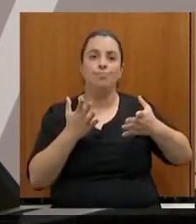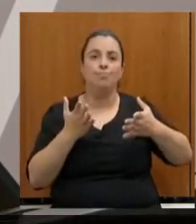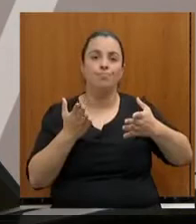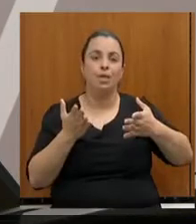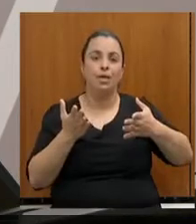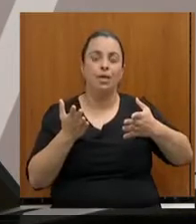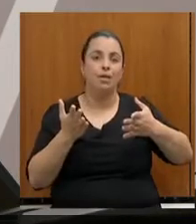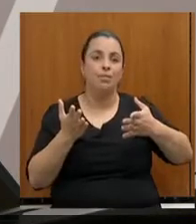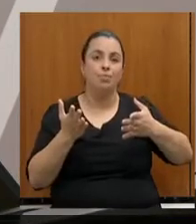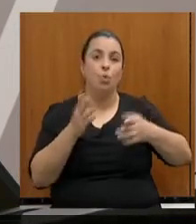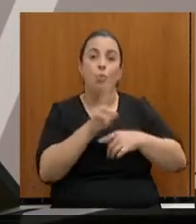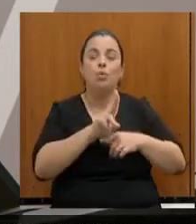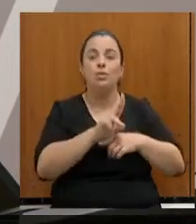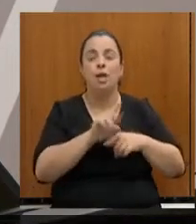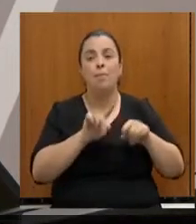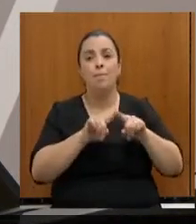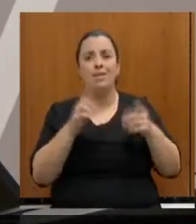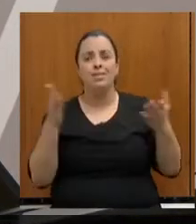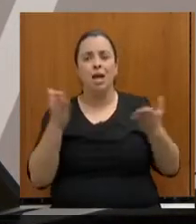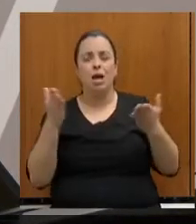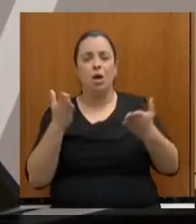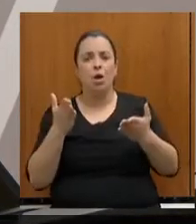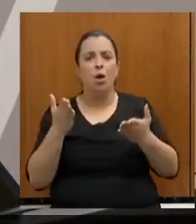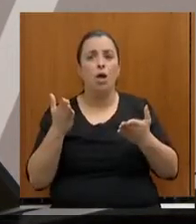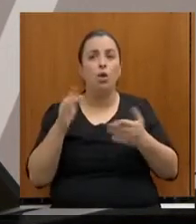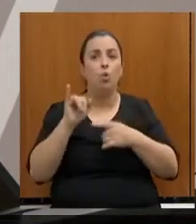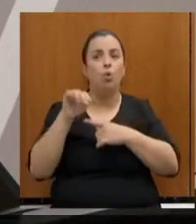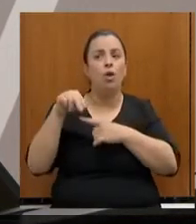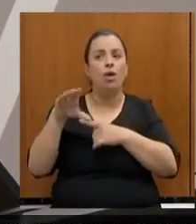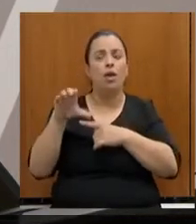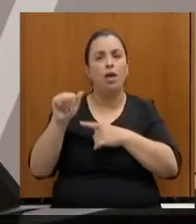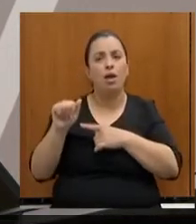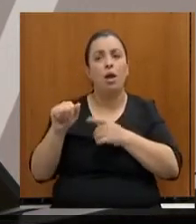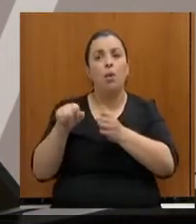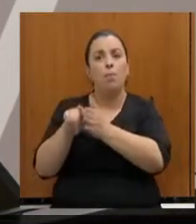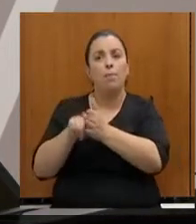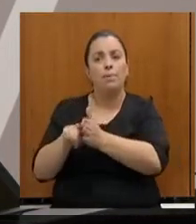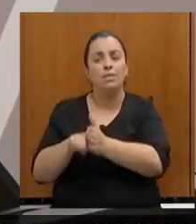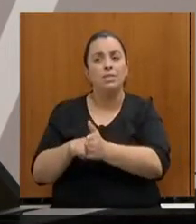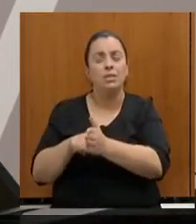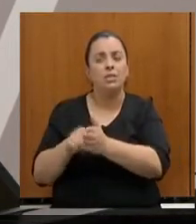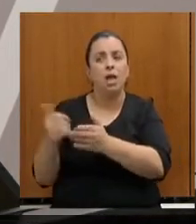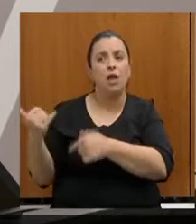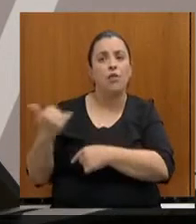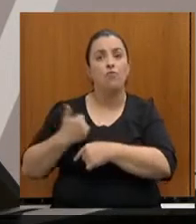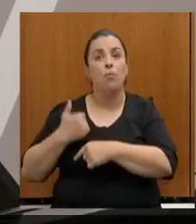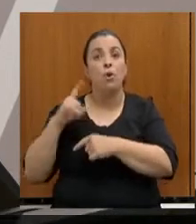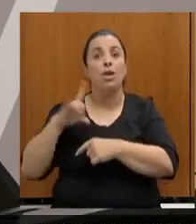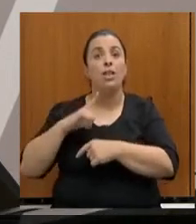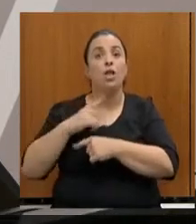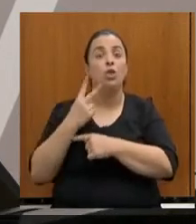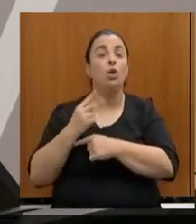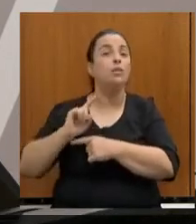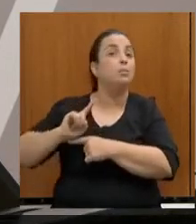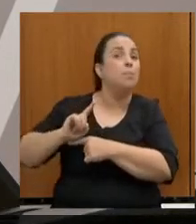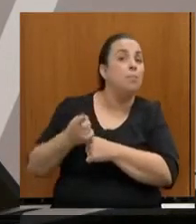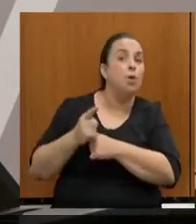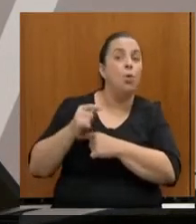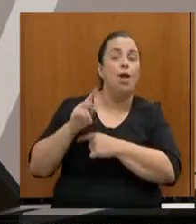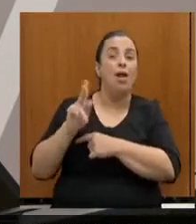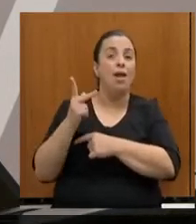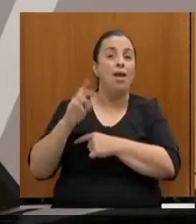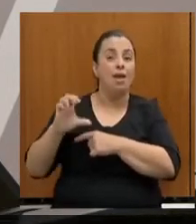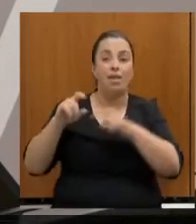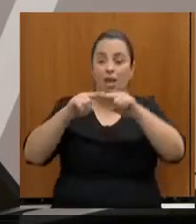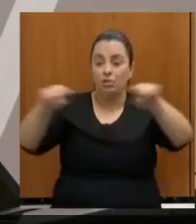recente a qual nos foi passado pelo INCRA identificando cerca de dois mil hectares de sobreposição